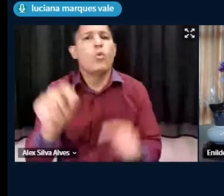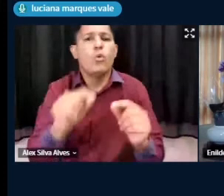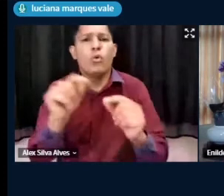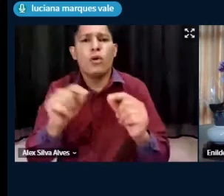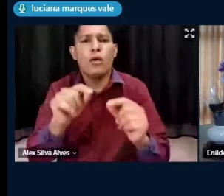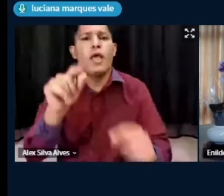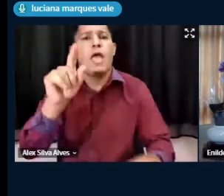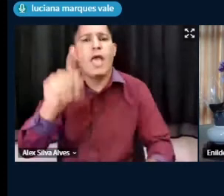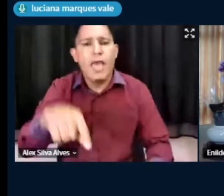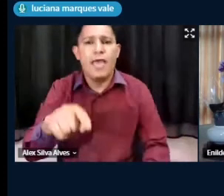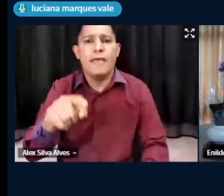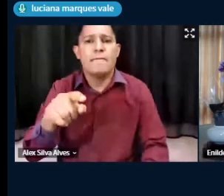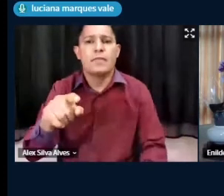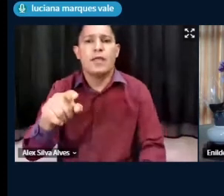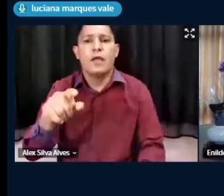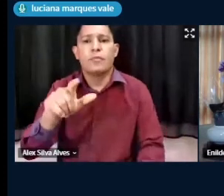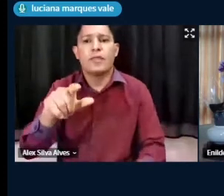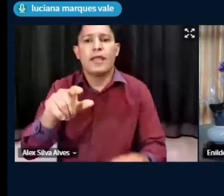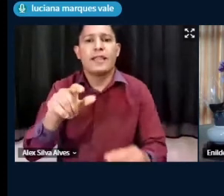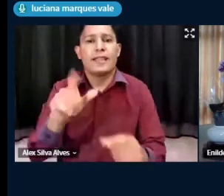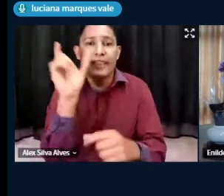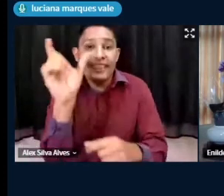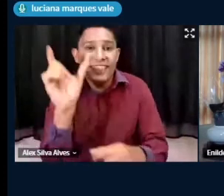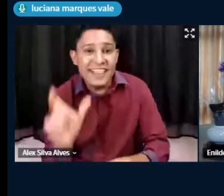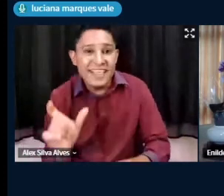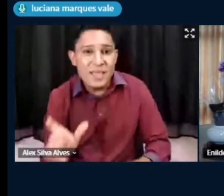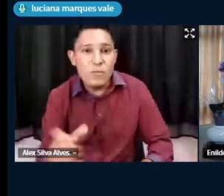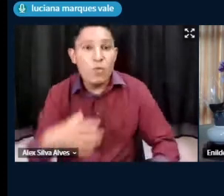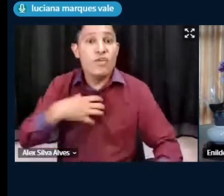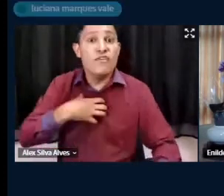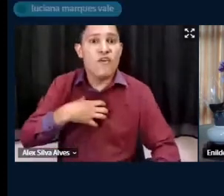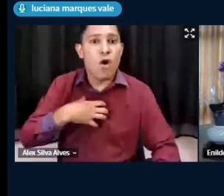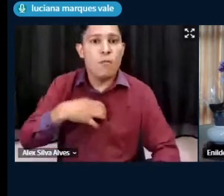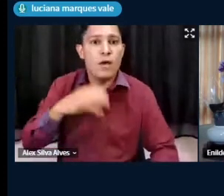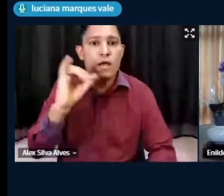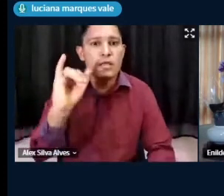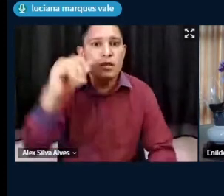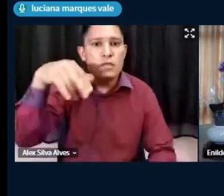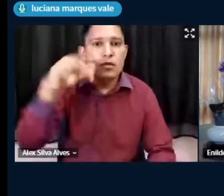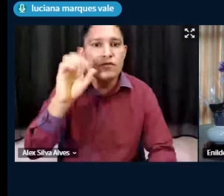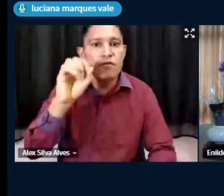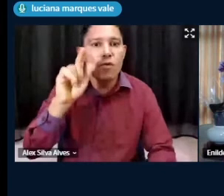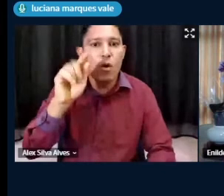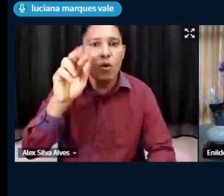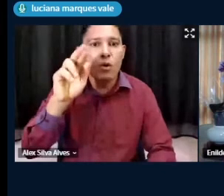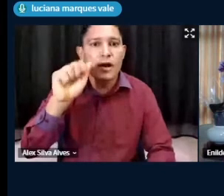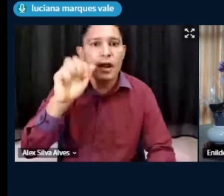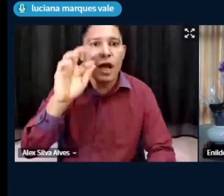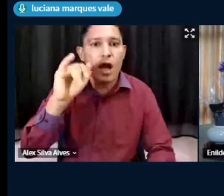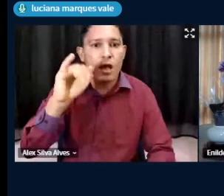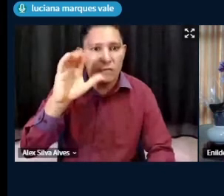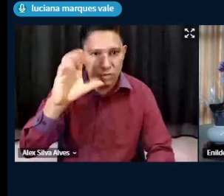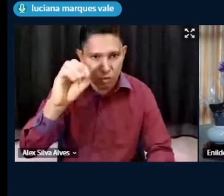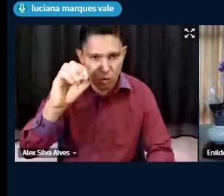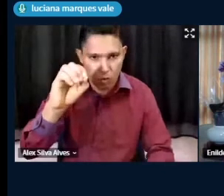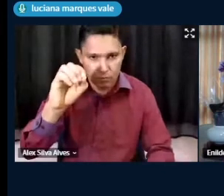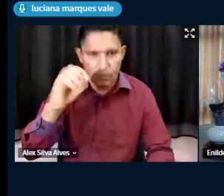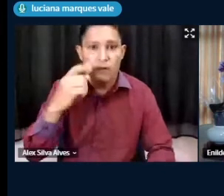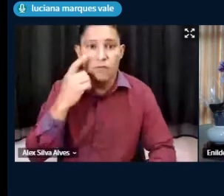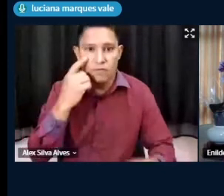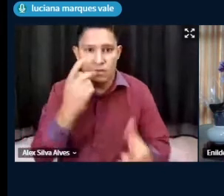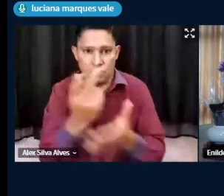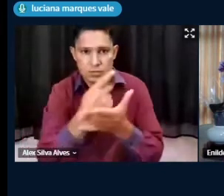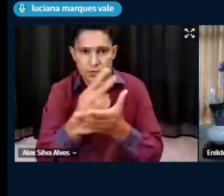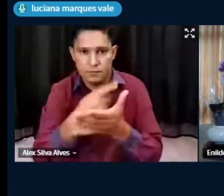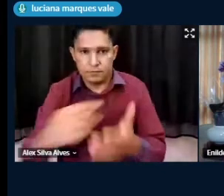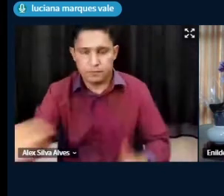Aqui eu vou mostrar para vocês a lista a partir do infográfico. A forma de